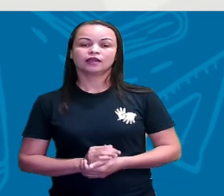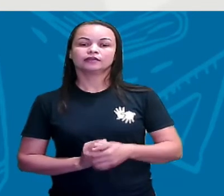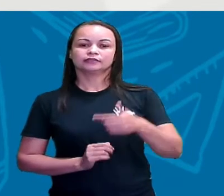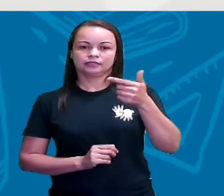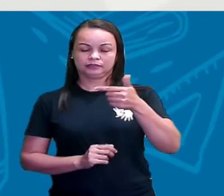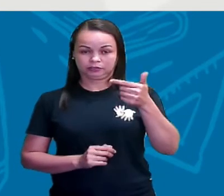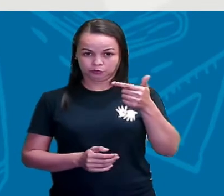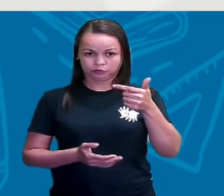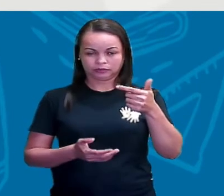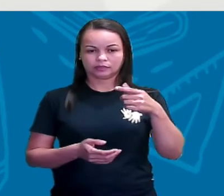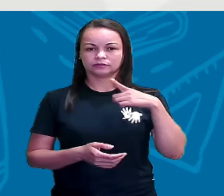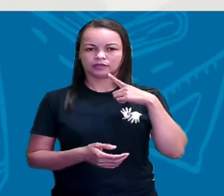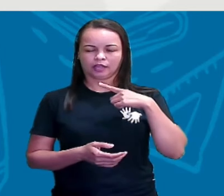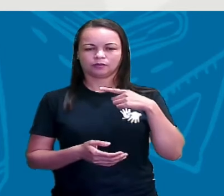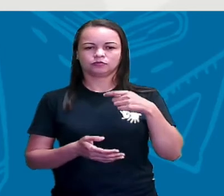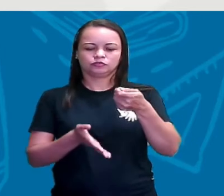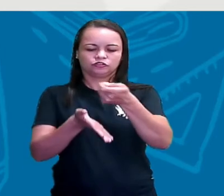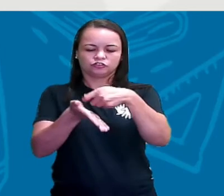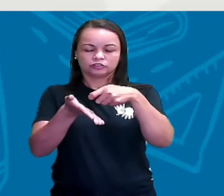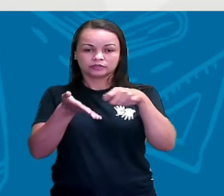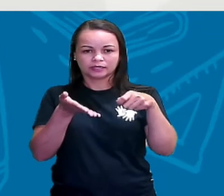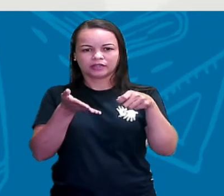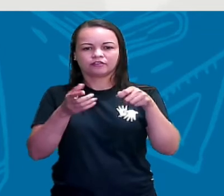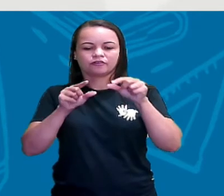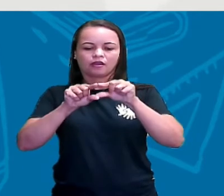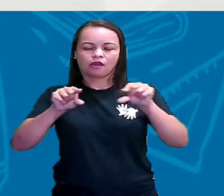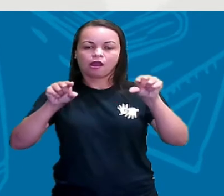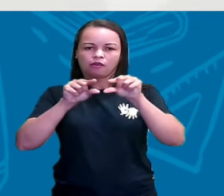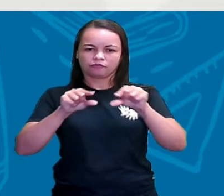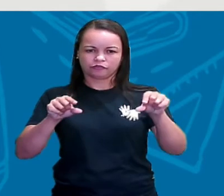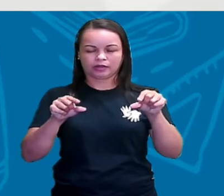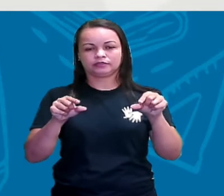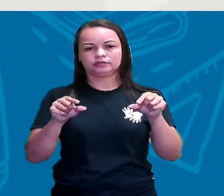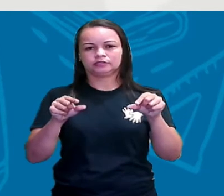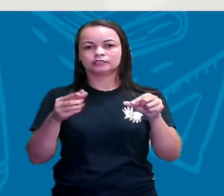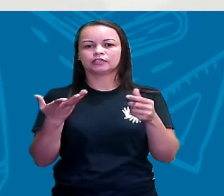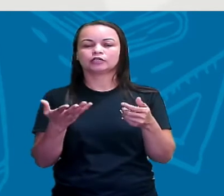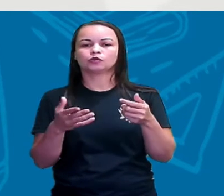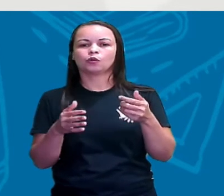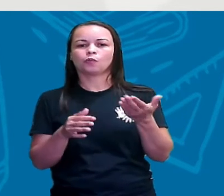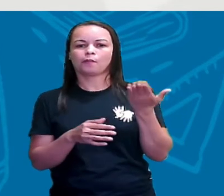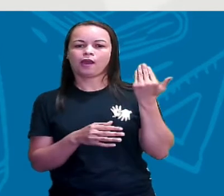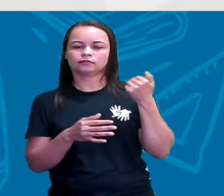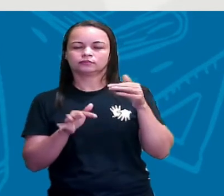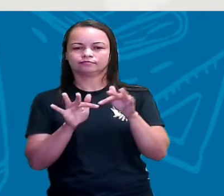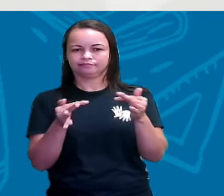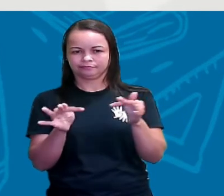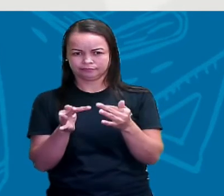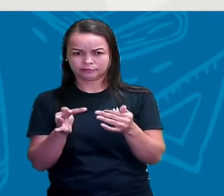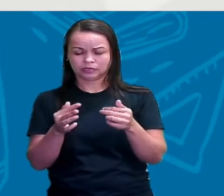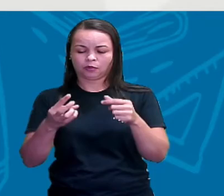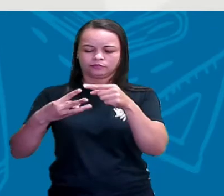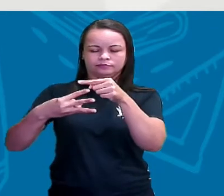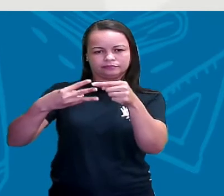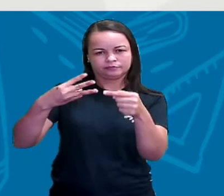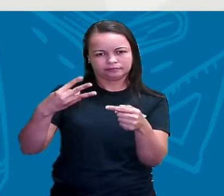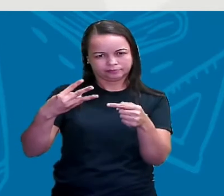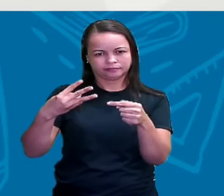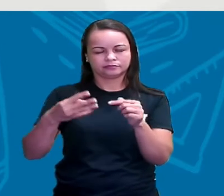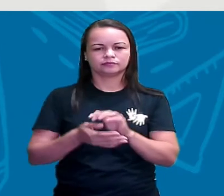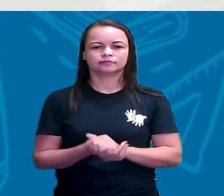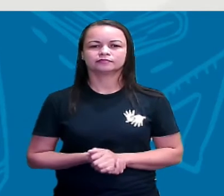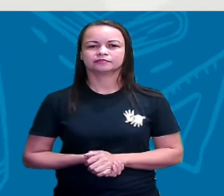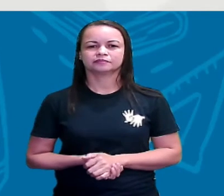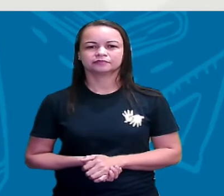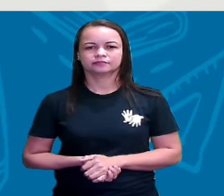aí, ó, escreva a frase abaixo no Simple Past. E aí eu quero exatamente essas três formas que nós temos. Qual